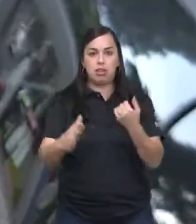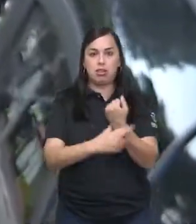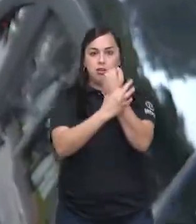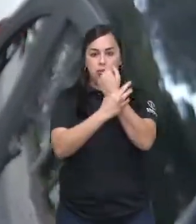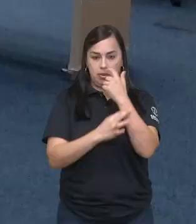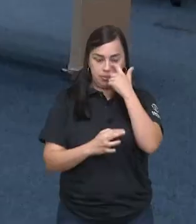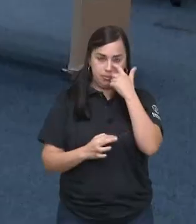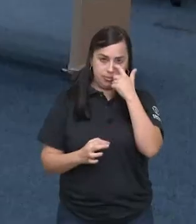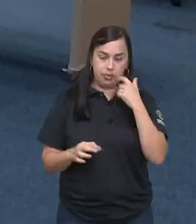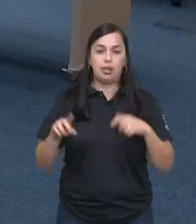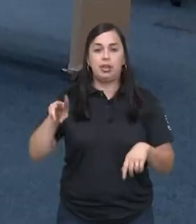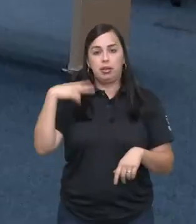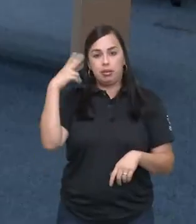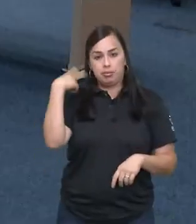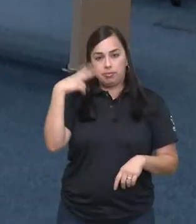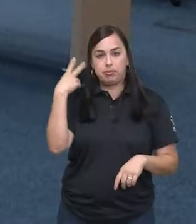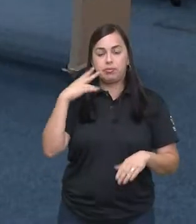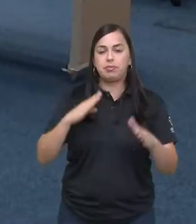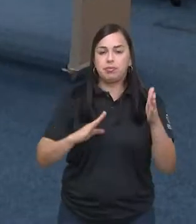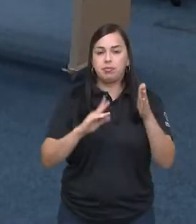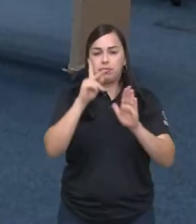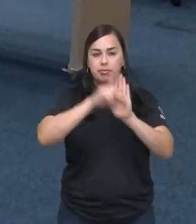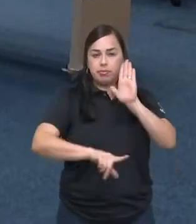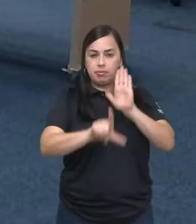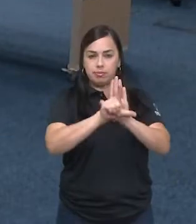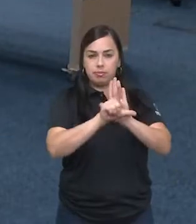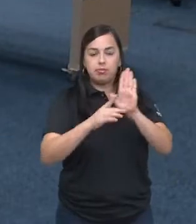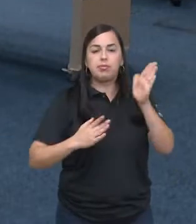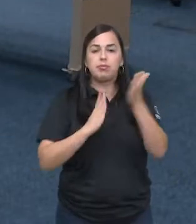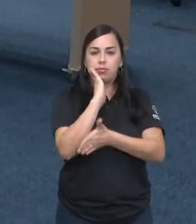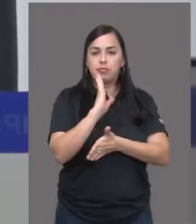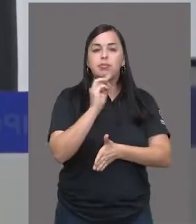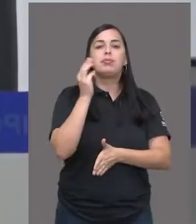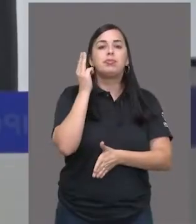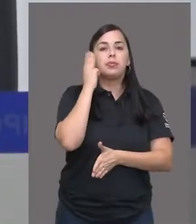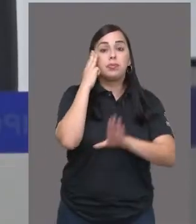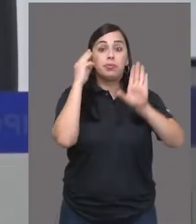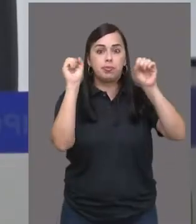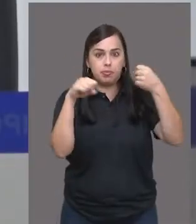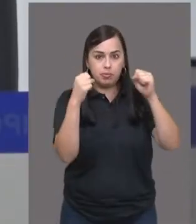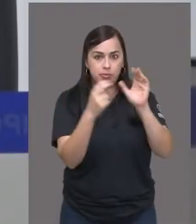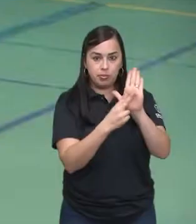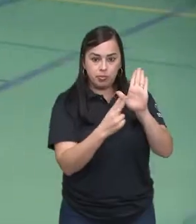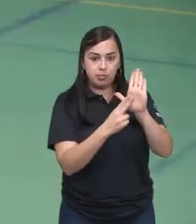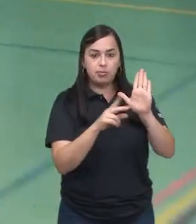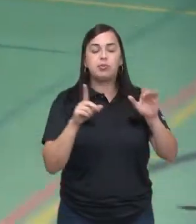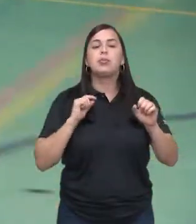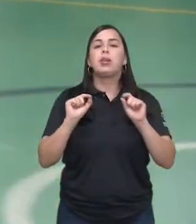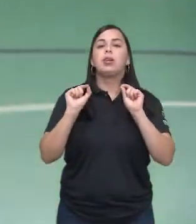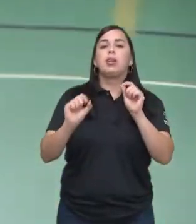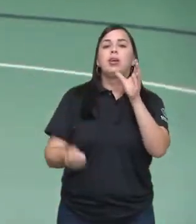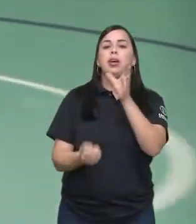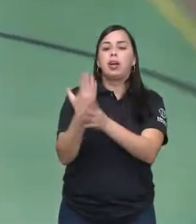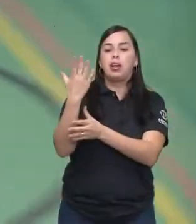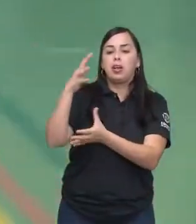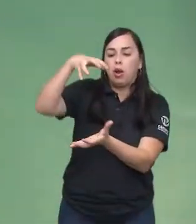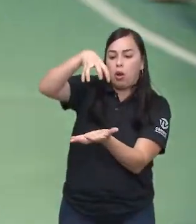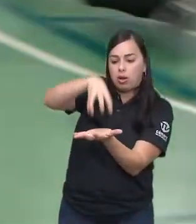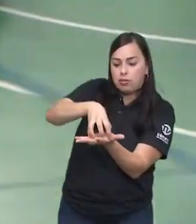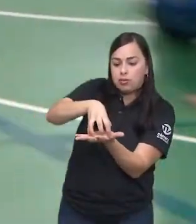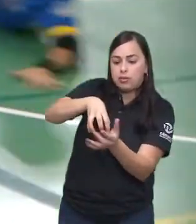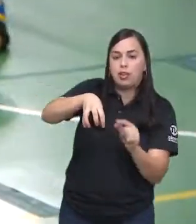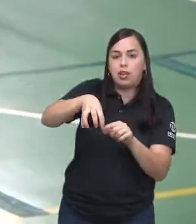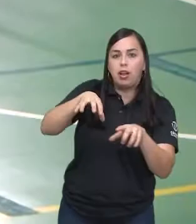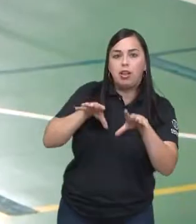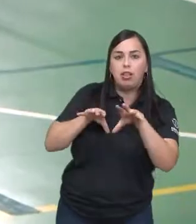dos Campos. Os vereadores ainda aprovaram um projeto do vereador Marcão da Academia, que autoriza a criação de um